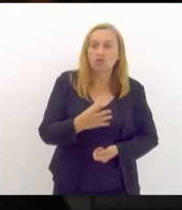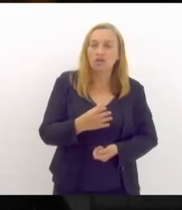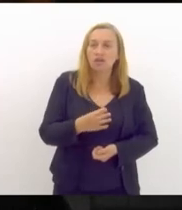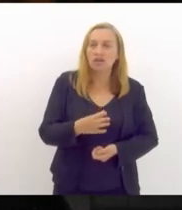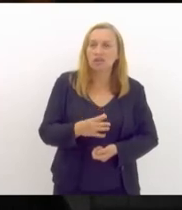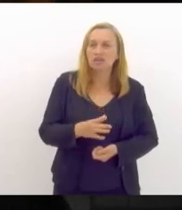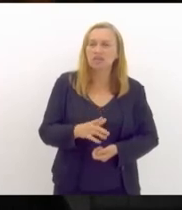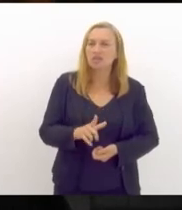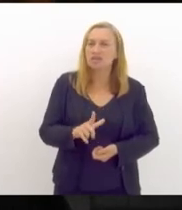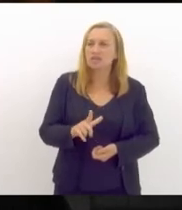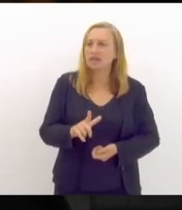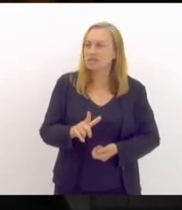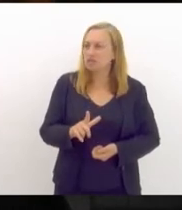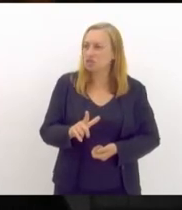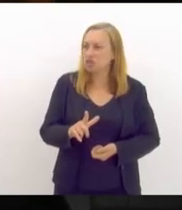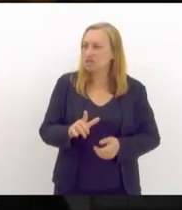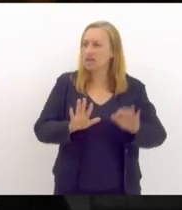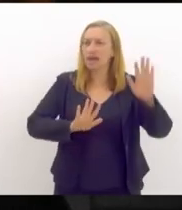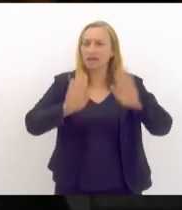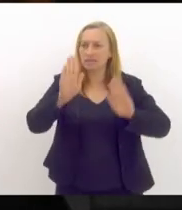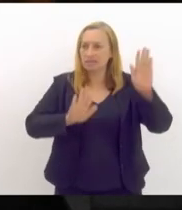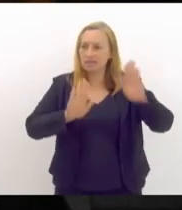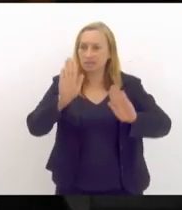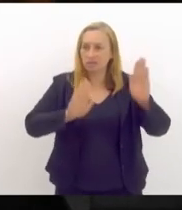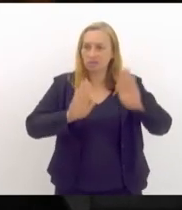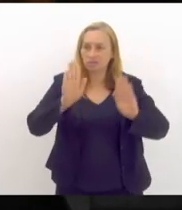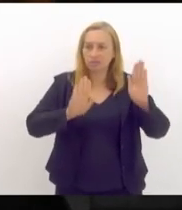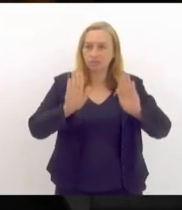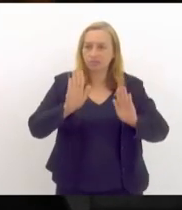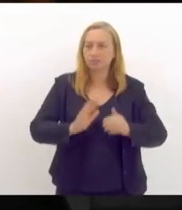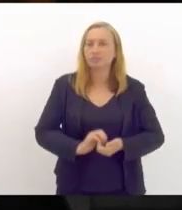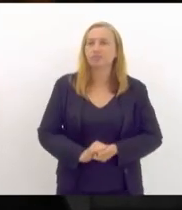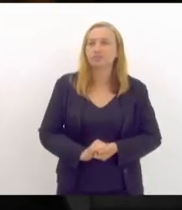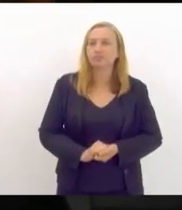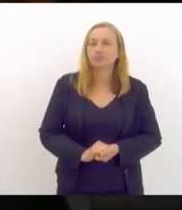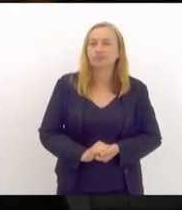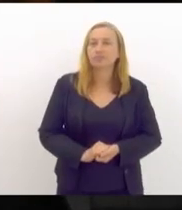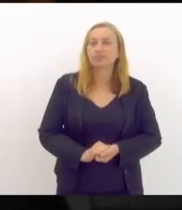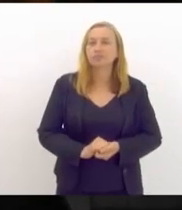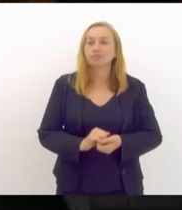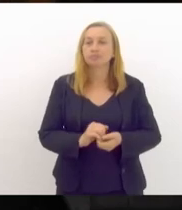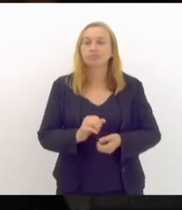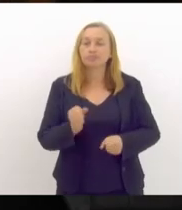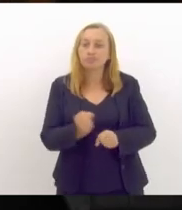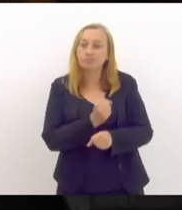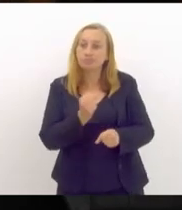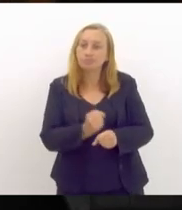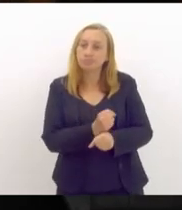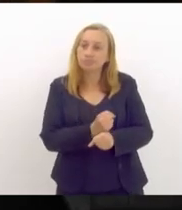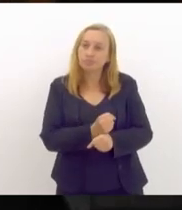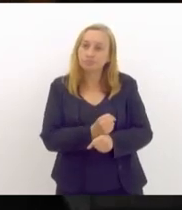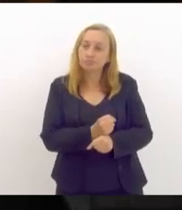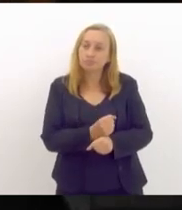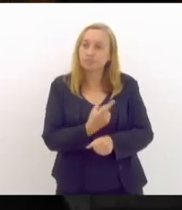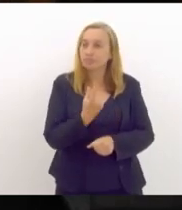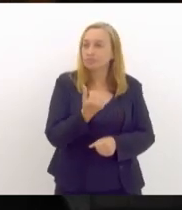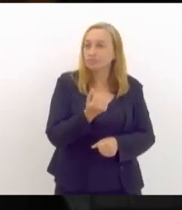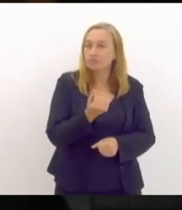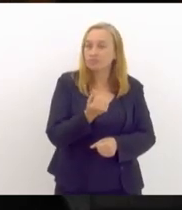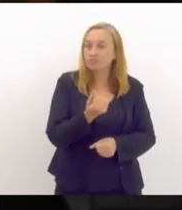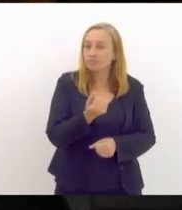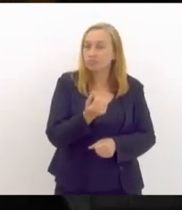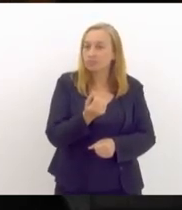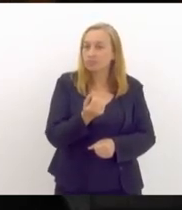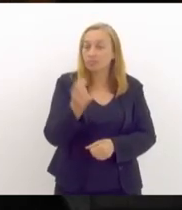porque já passou da hora mas que essa obra fosse feita com dinheiro do governo federal